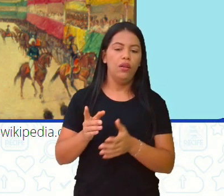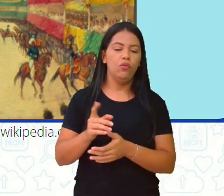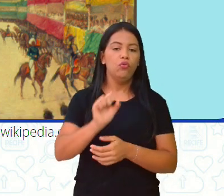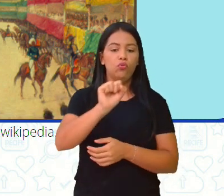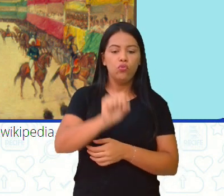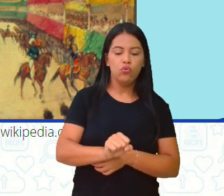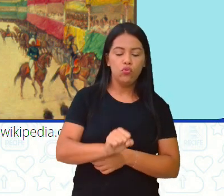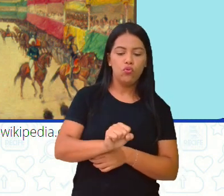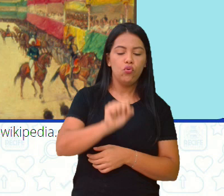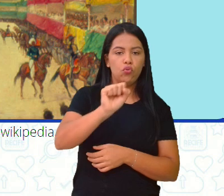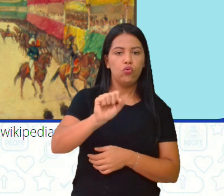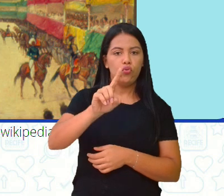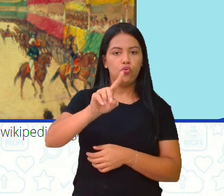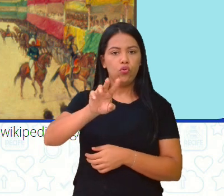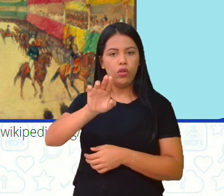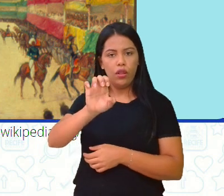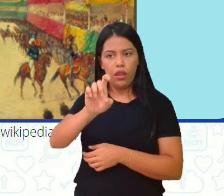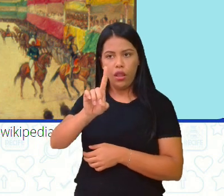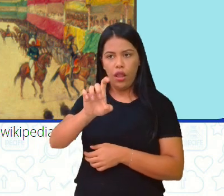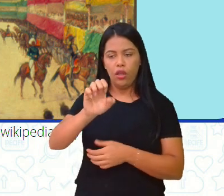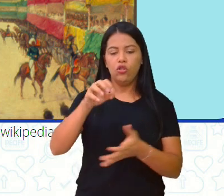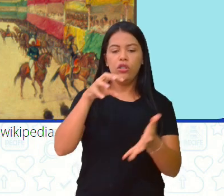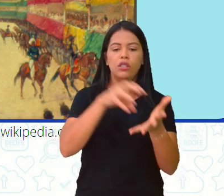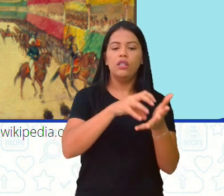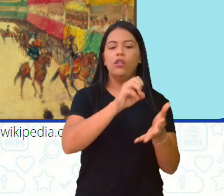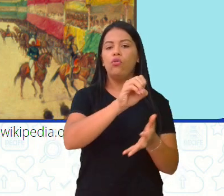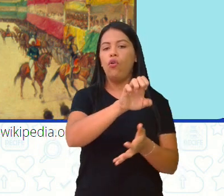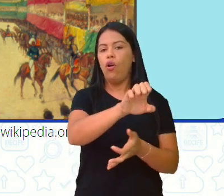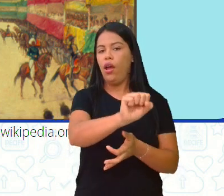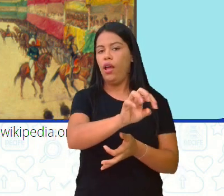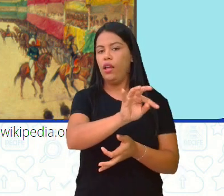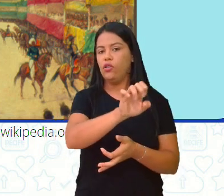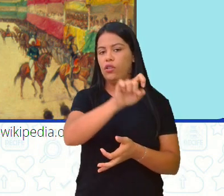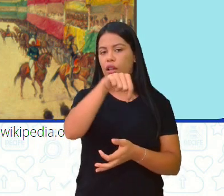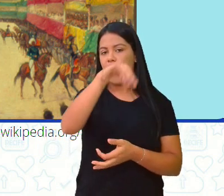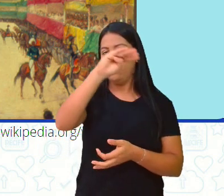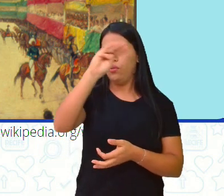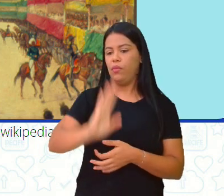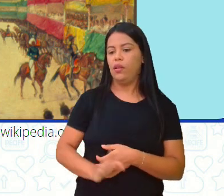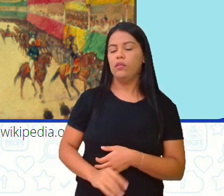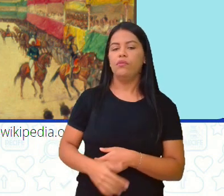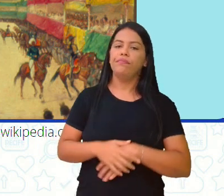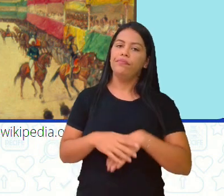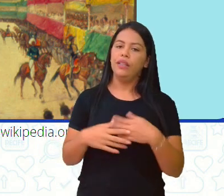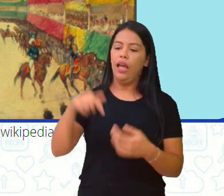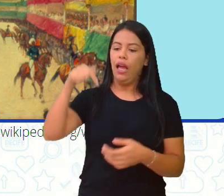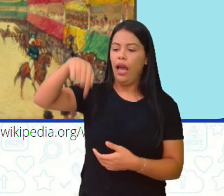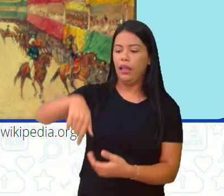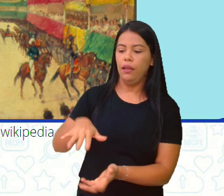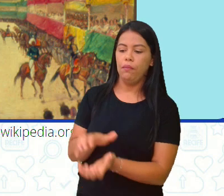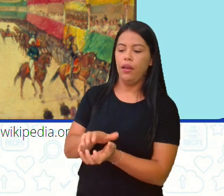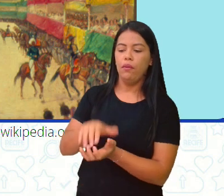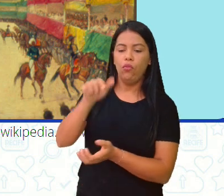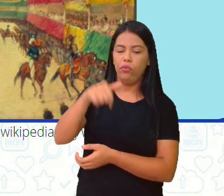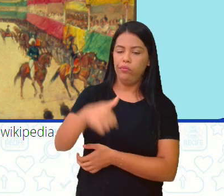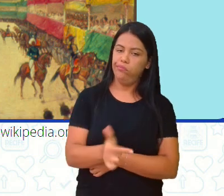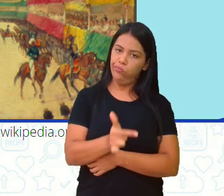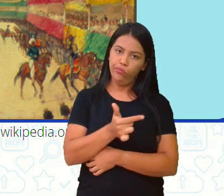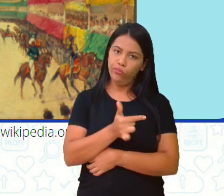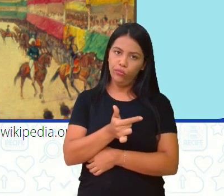e Centro-Oeste do nosso país, ok? Aqui em Pernambuco não temos a cavalhada. Ela